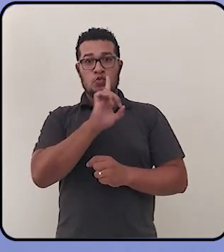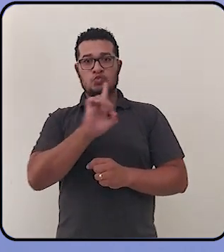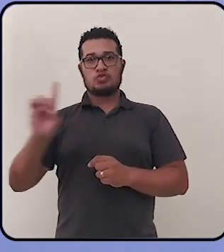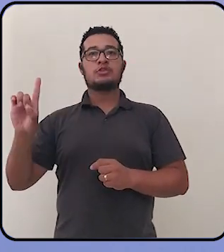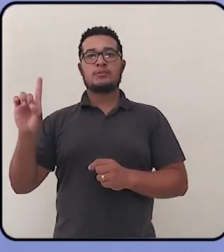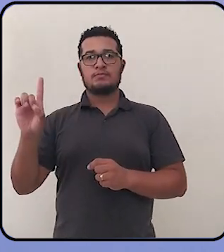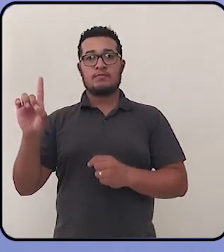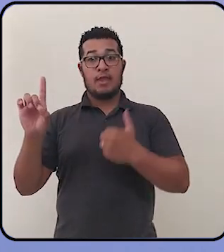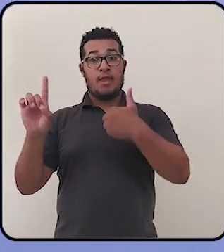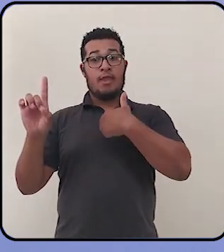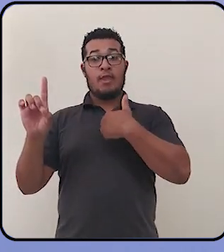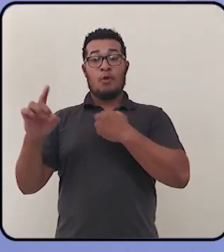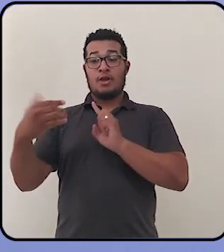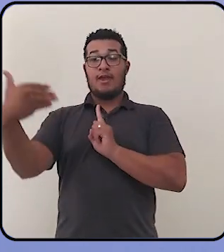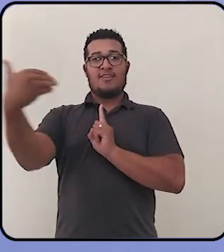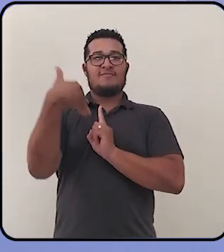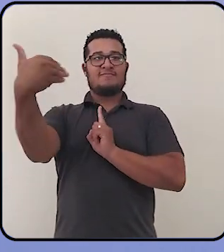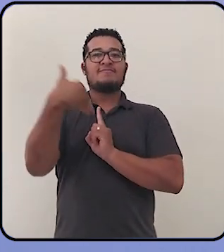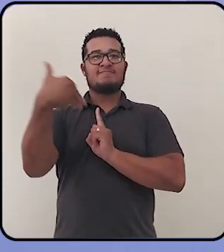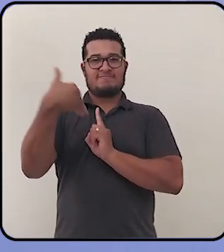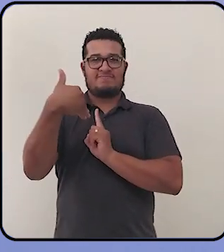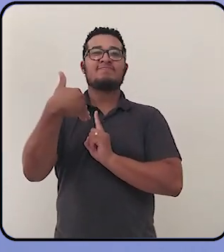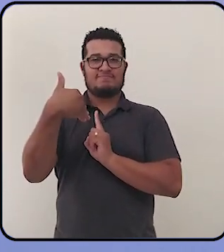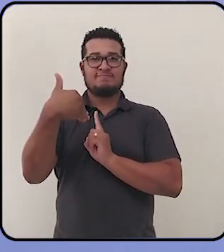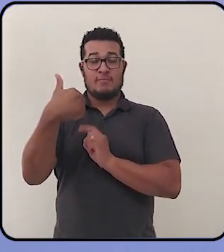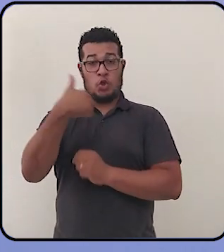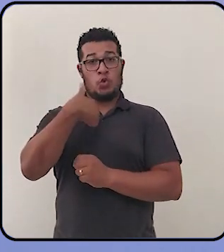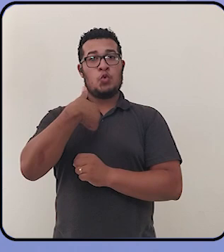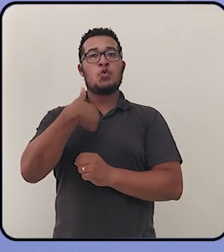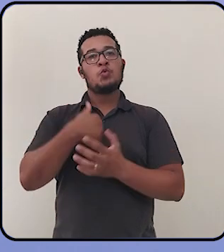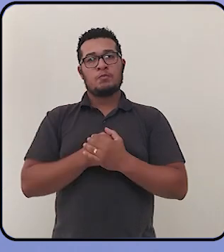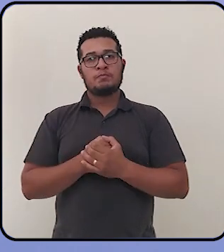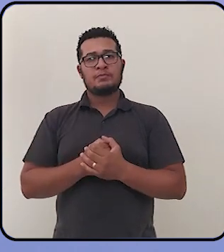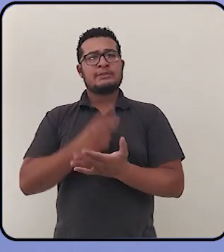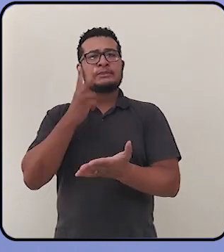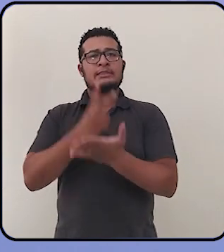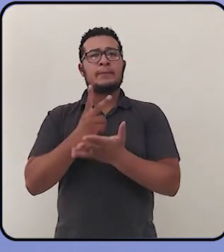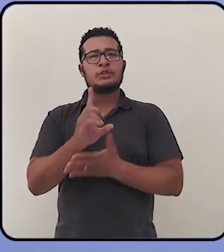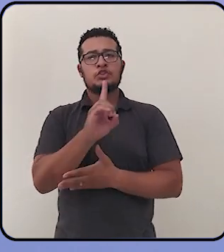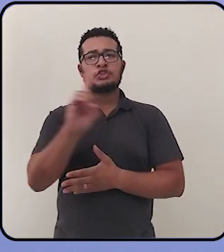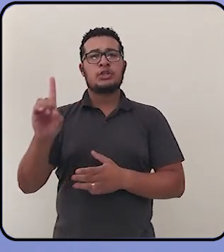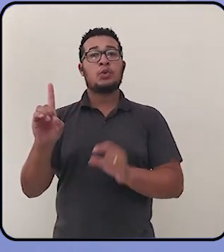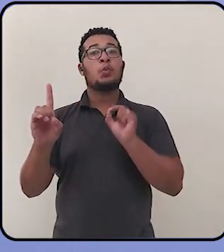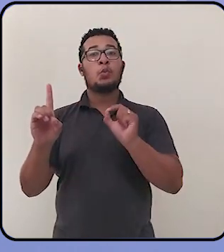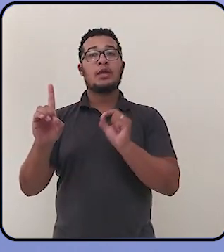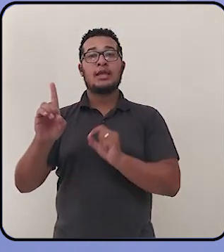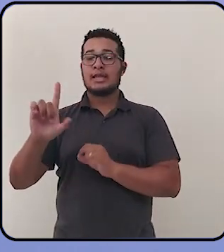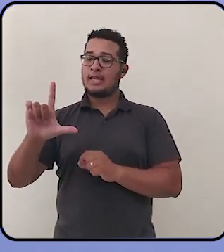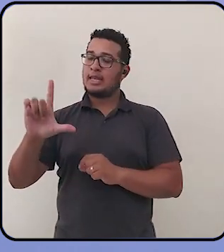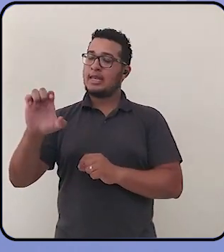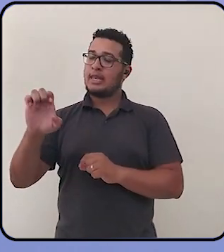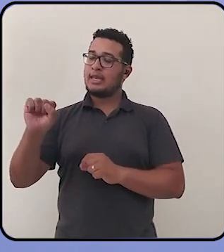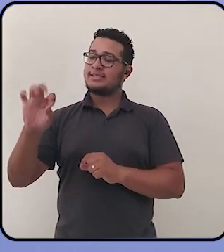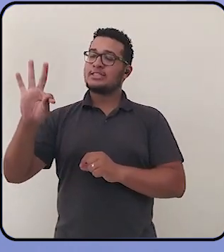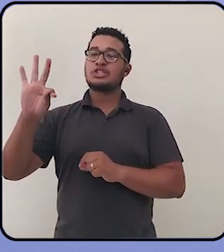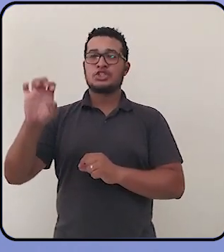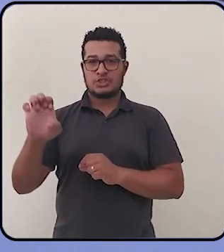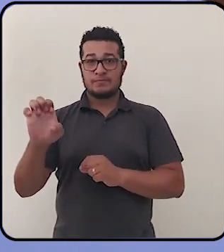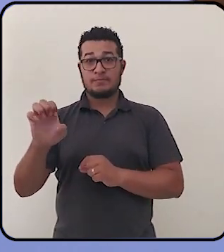você passou a ser o ponto de referência. Sempre será o